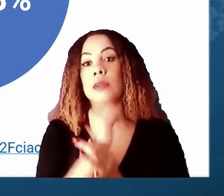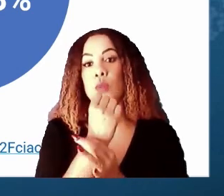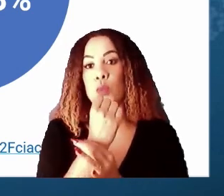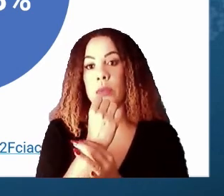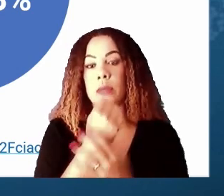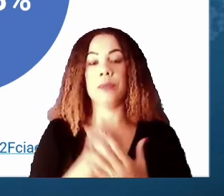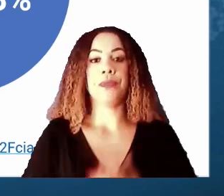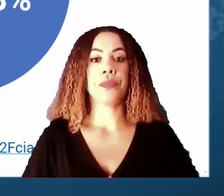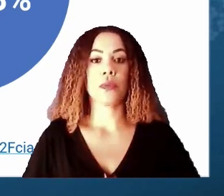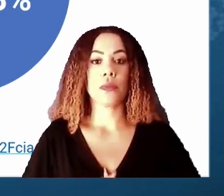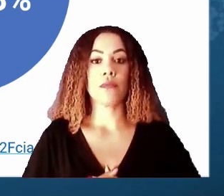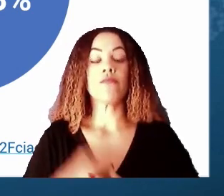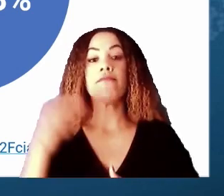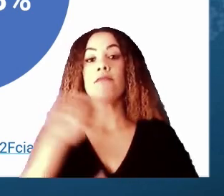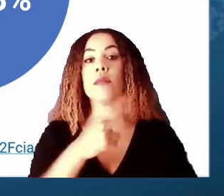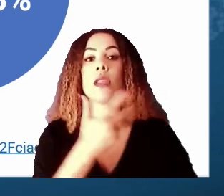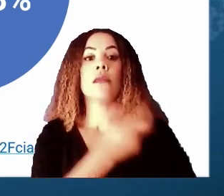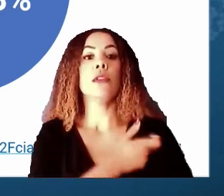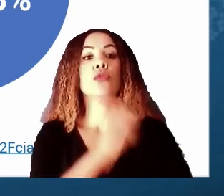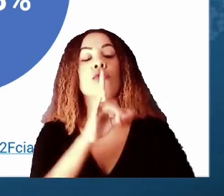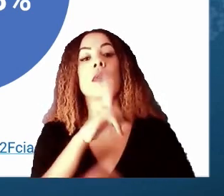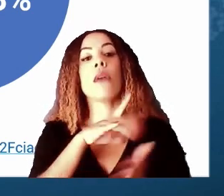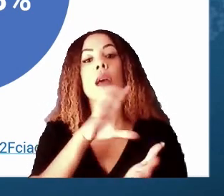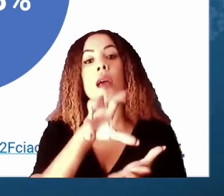registrou eventos adversos leves, numa frequência